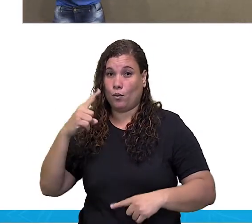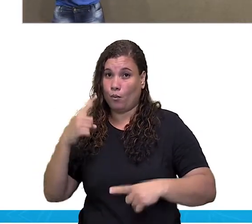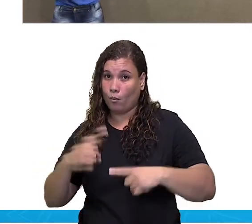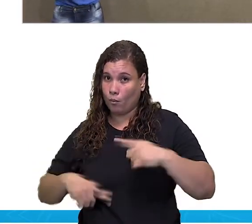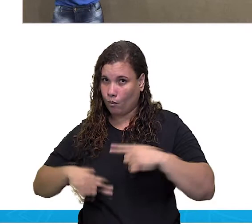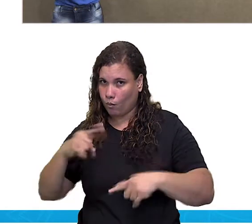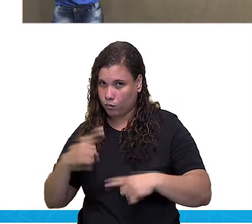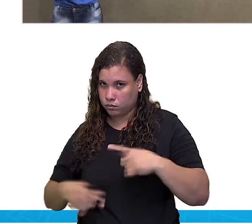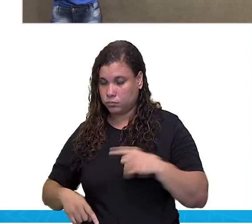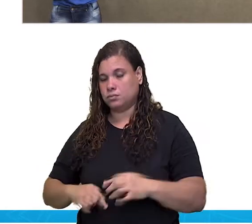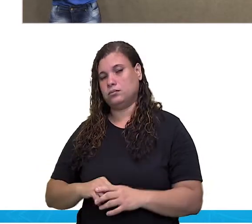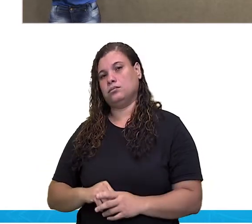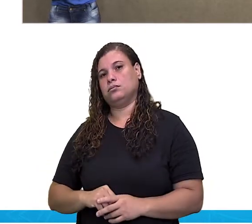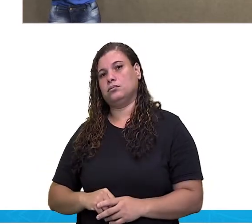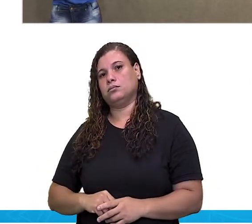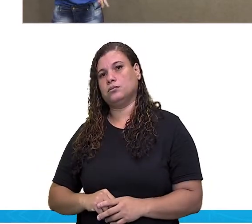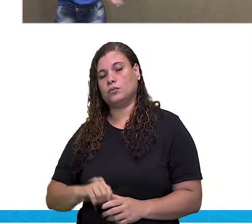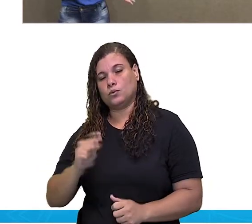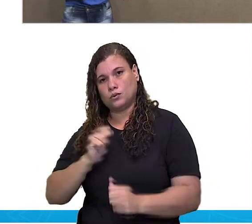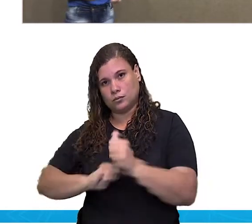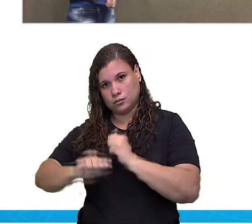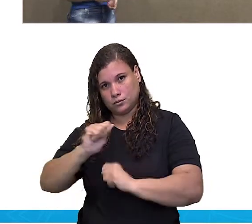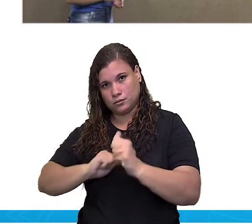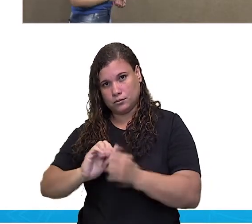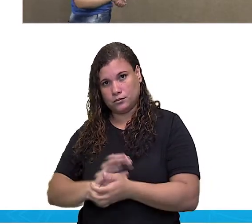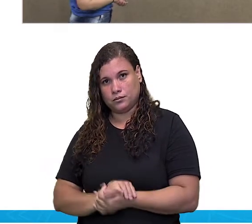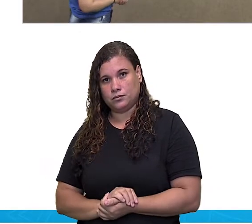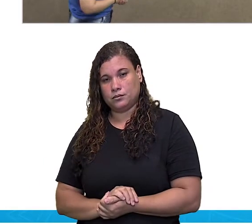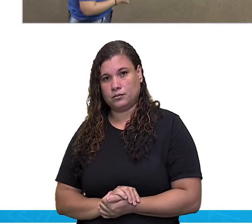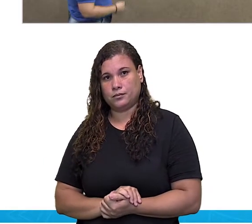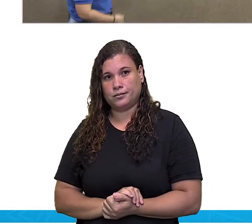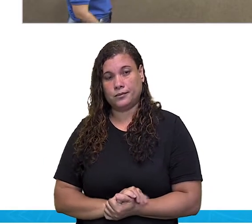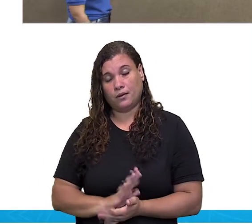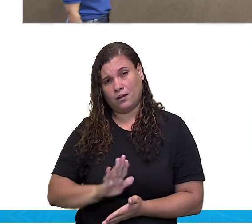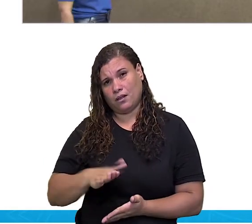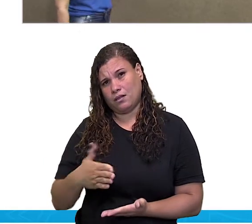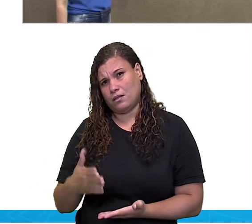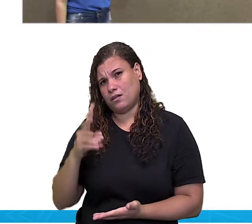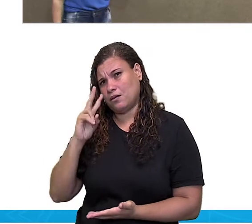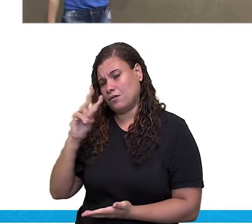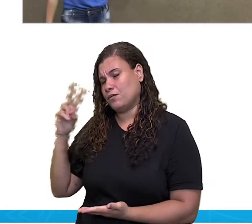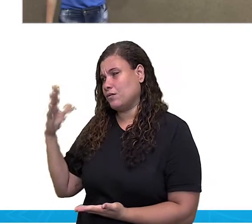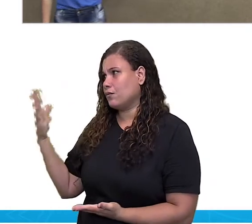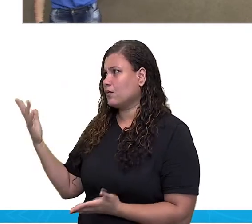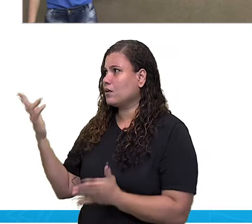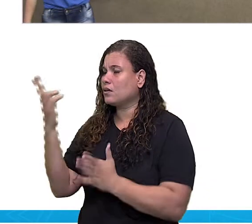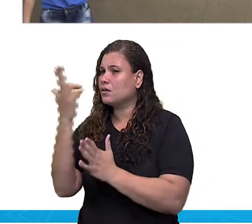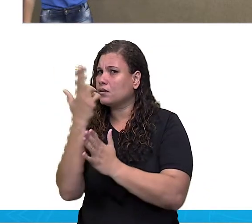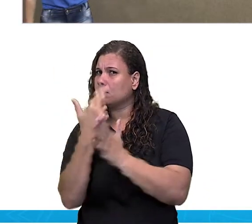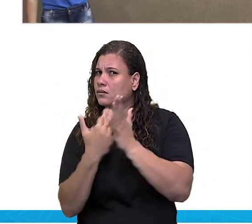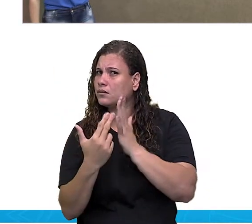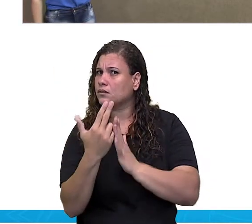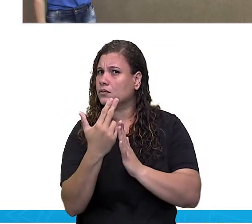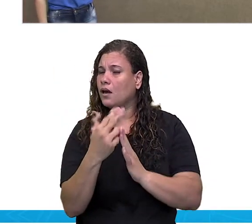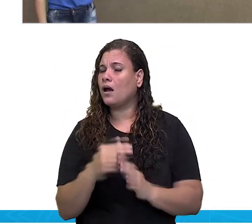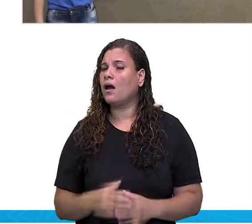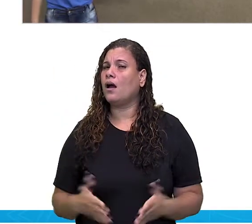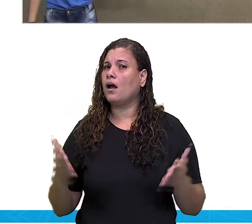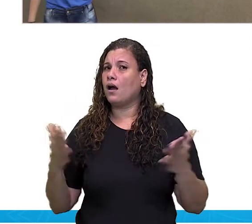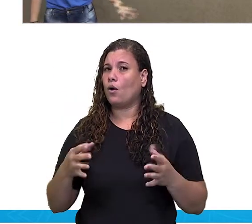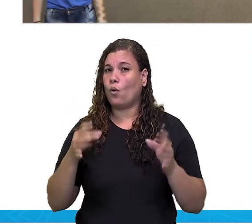administrada, né, algo politicamente. Então, agora nós vamos ver detalhadamente todas